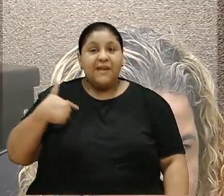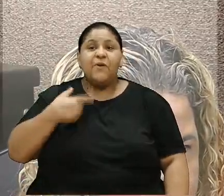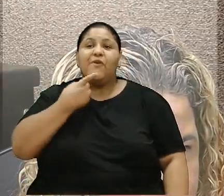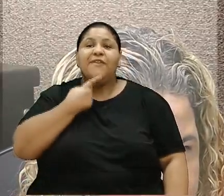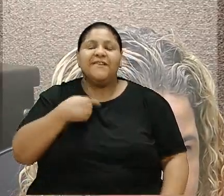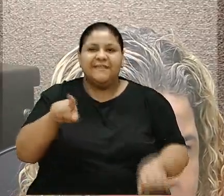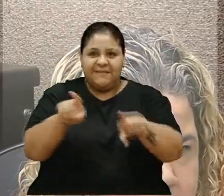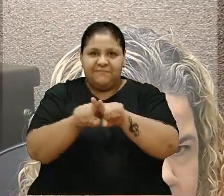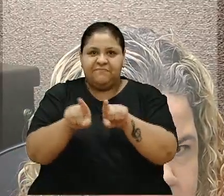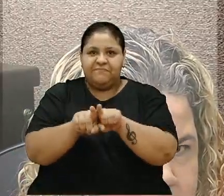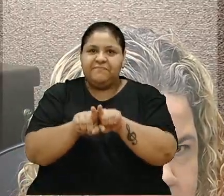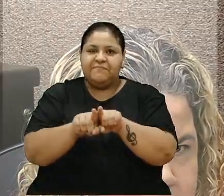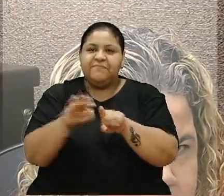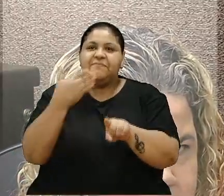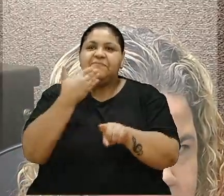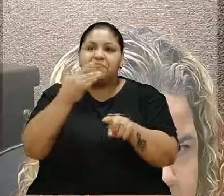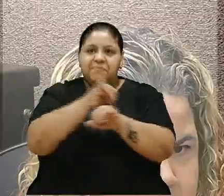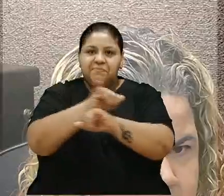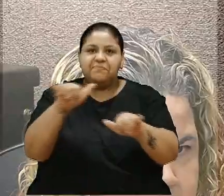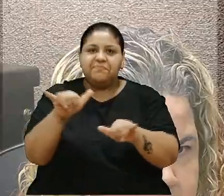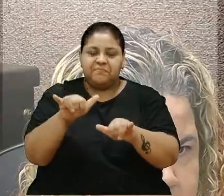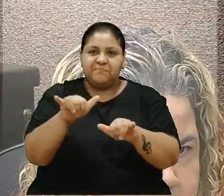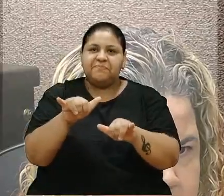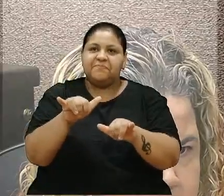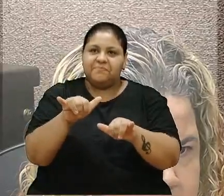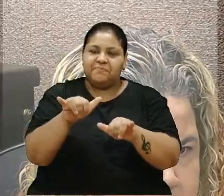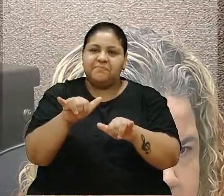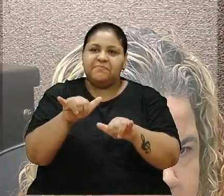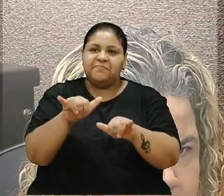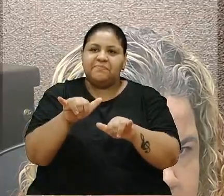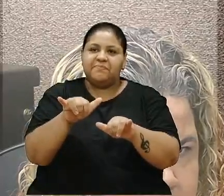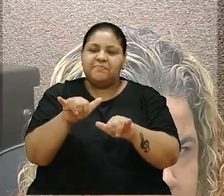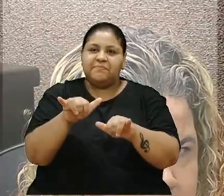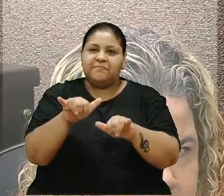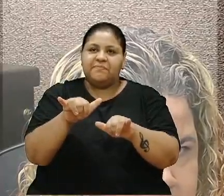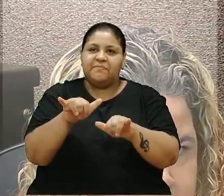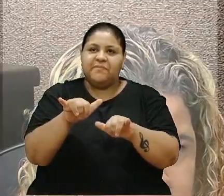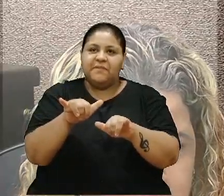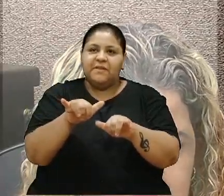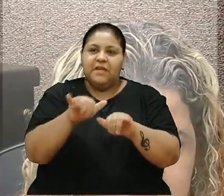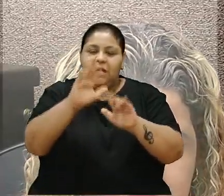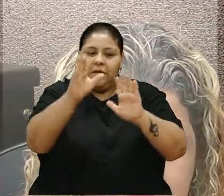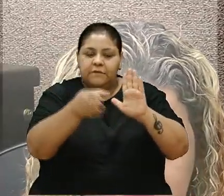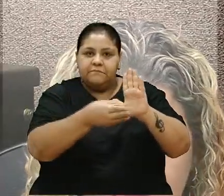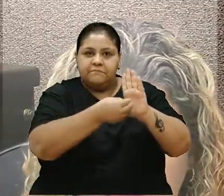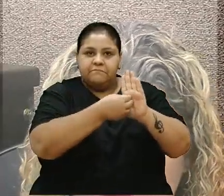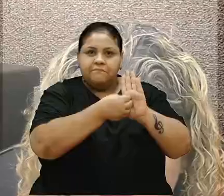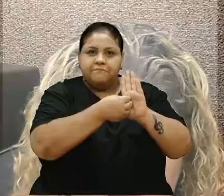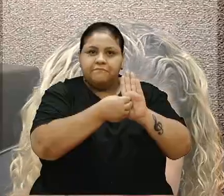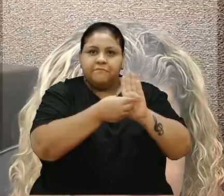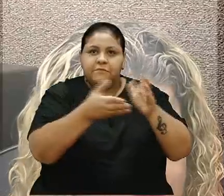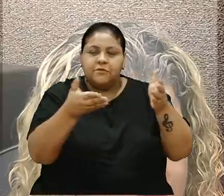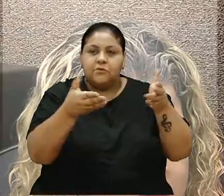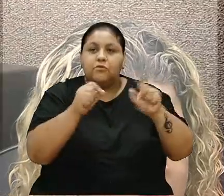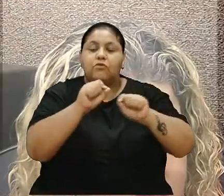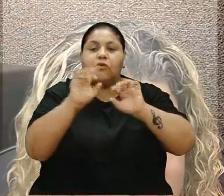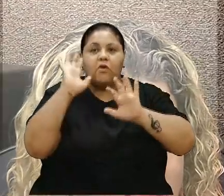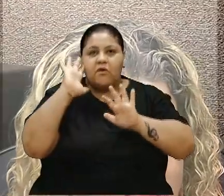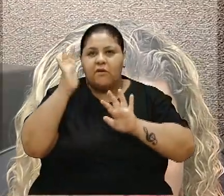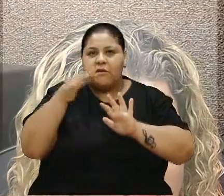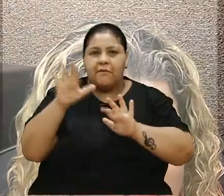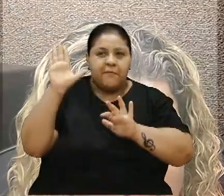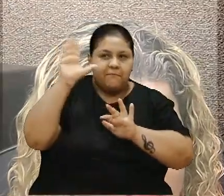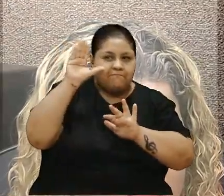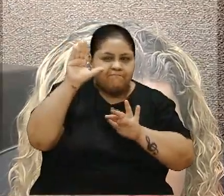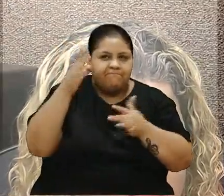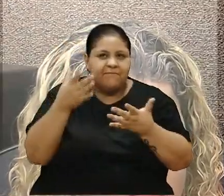que nesse pedido de informações, né, constaria também algo que está acontecendo e que eu noto que está